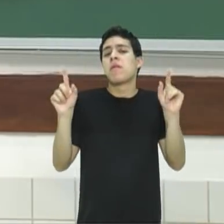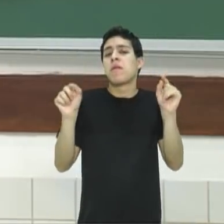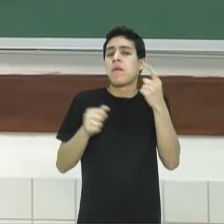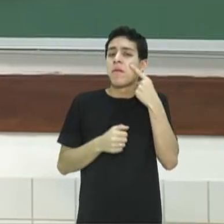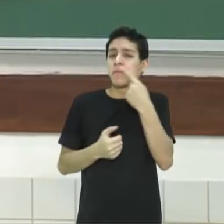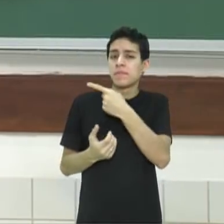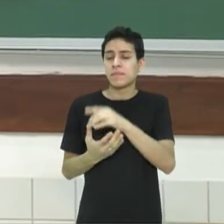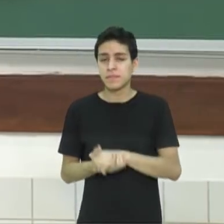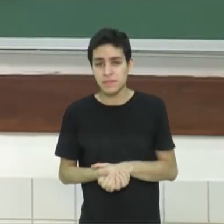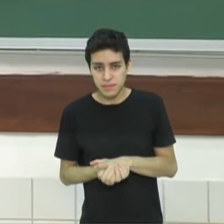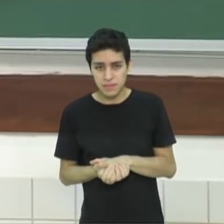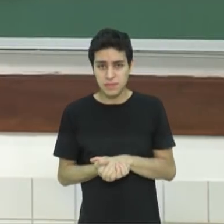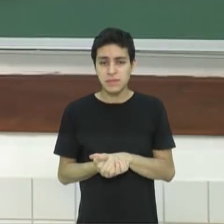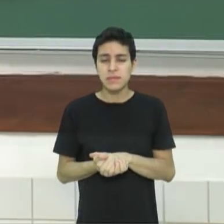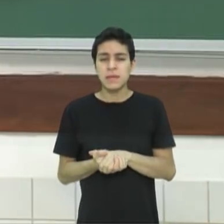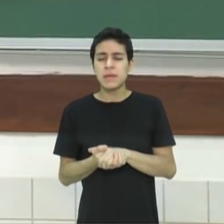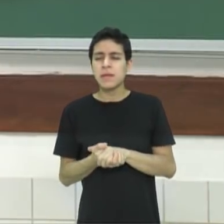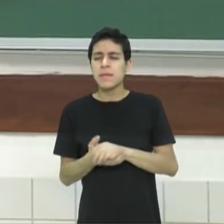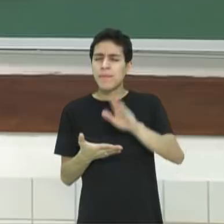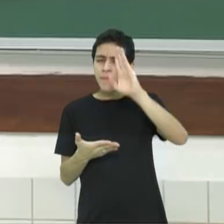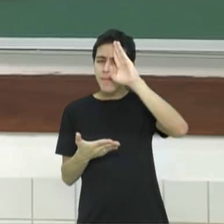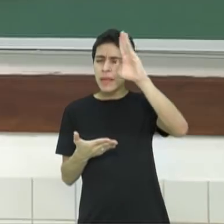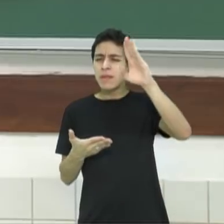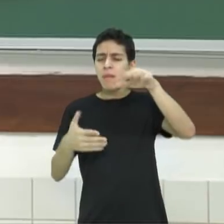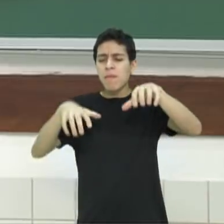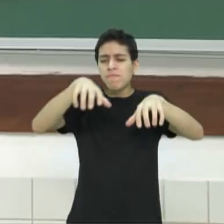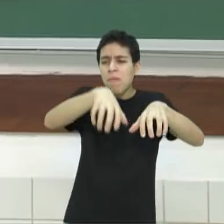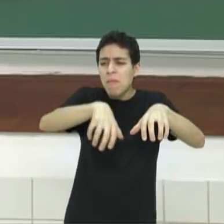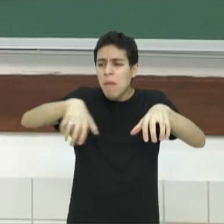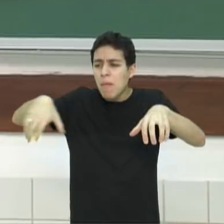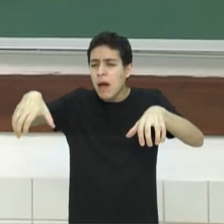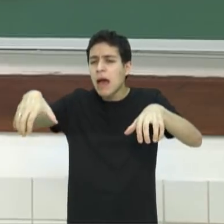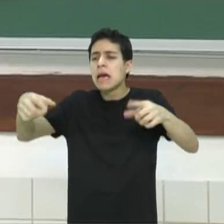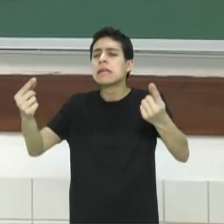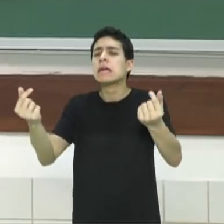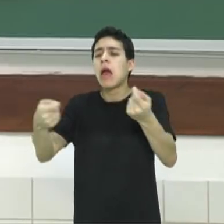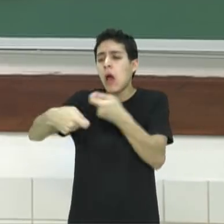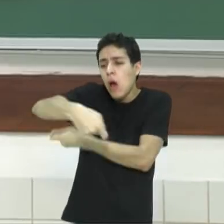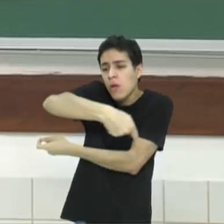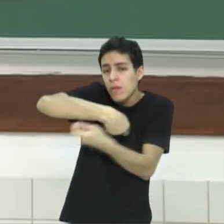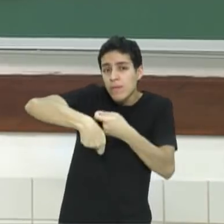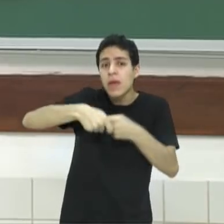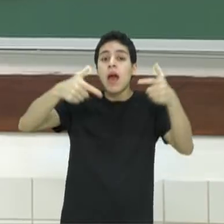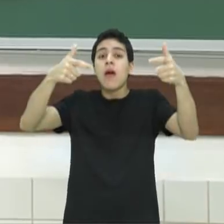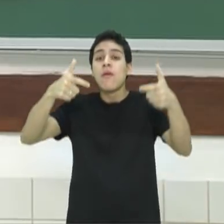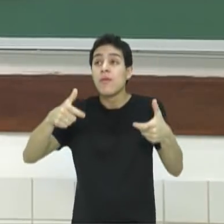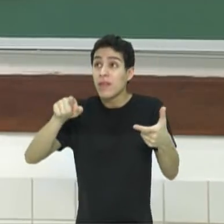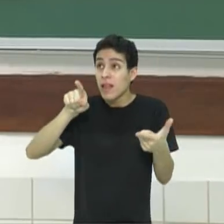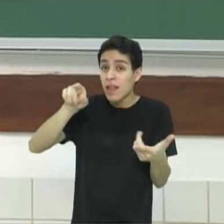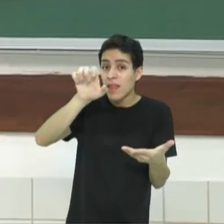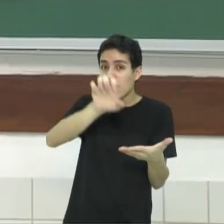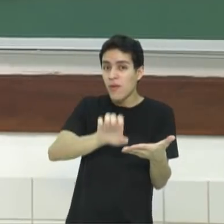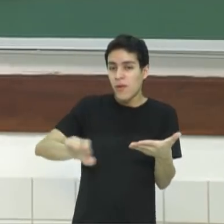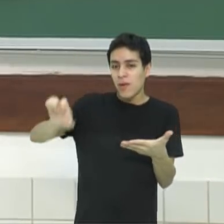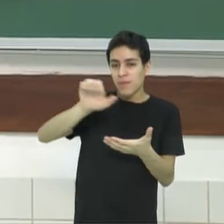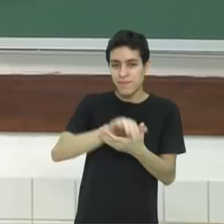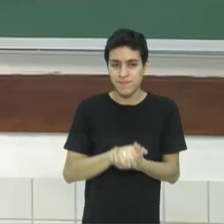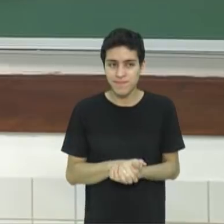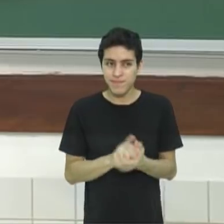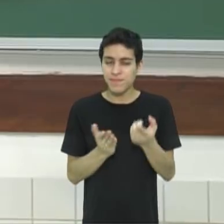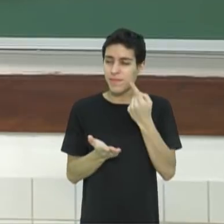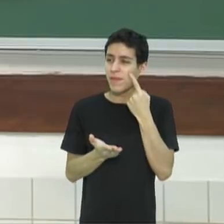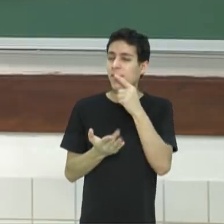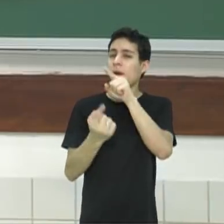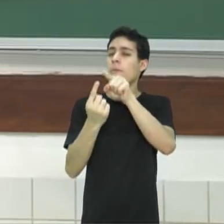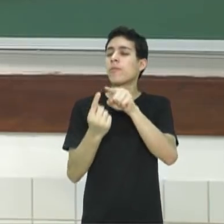é principais setores da economia europeia. Então, vamos aos objetivos da nossa aula, né? Sempre